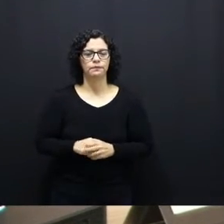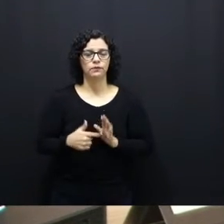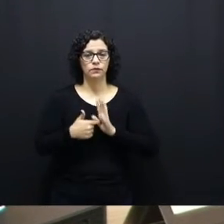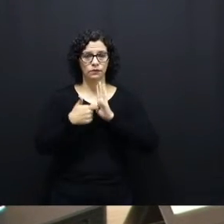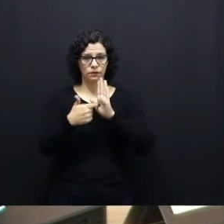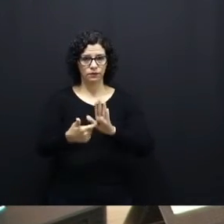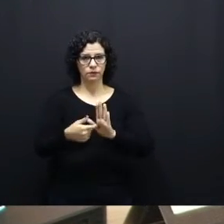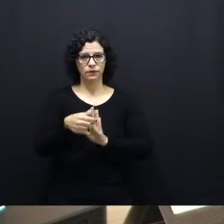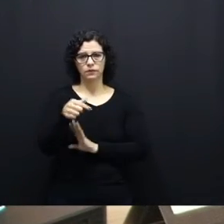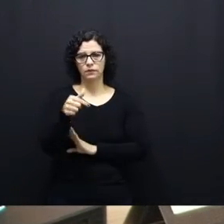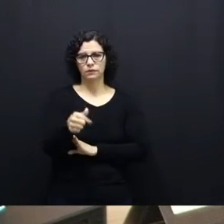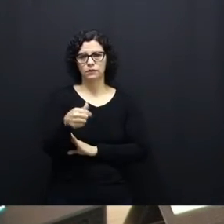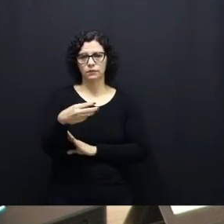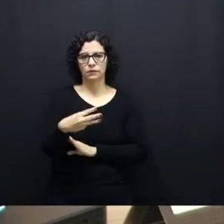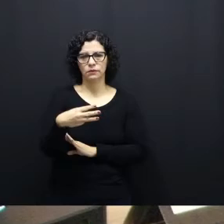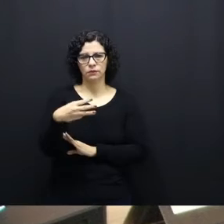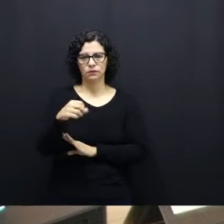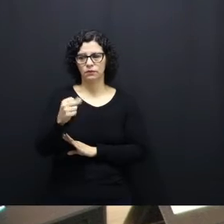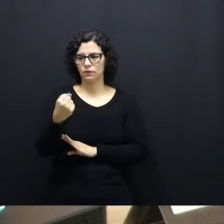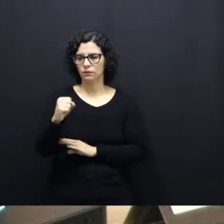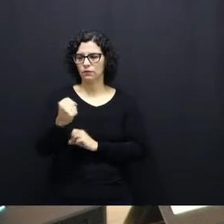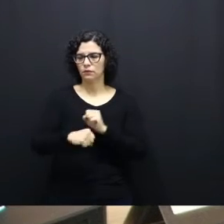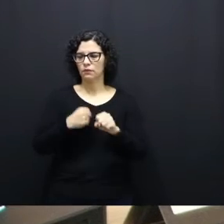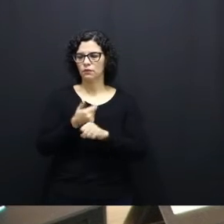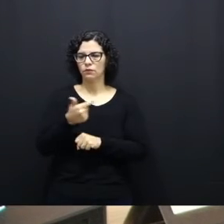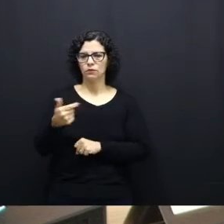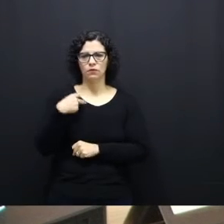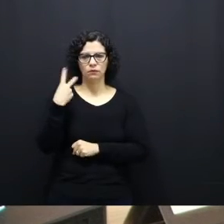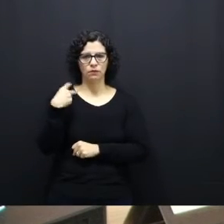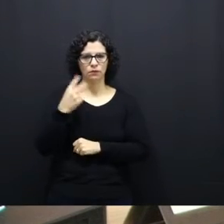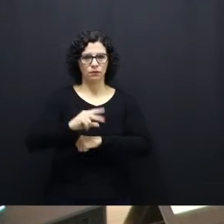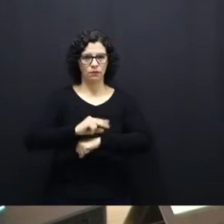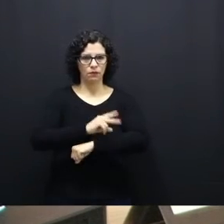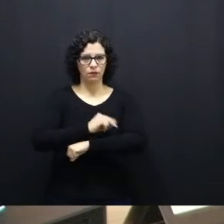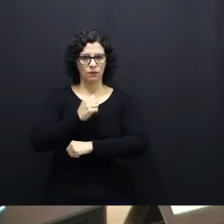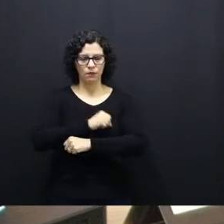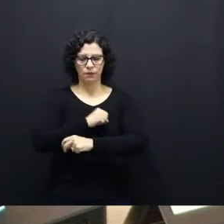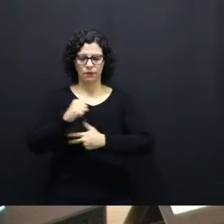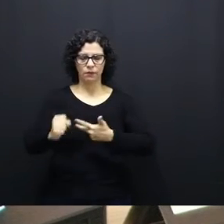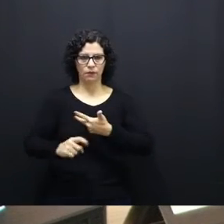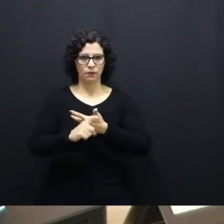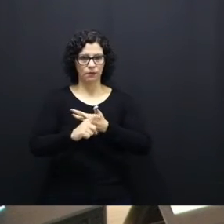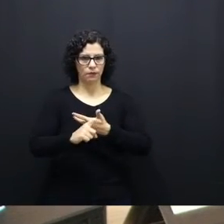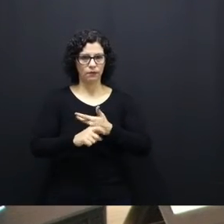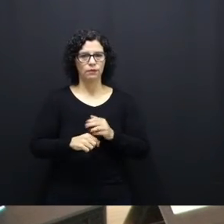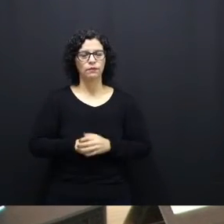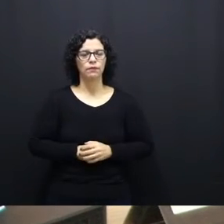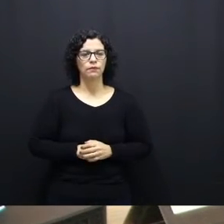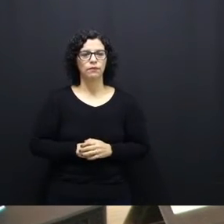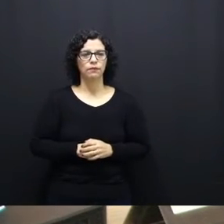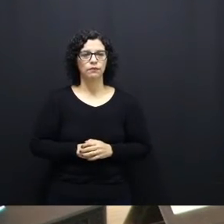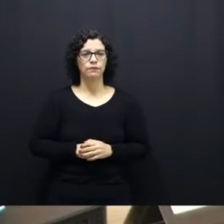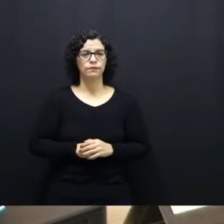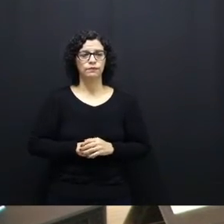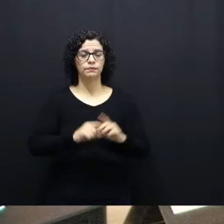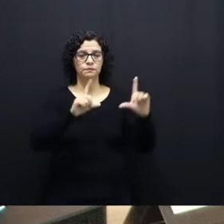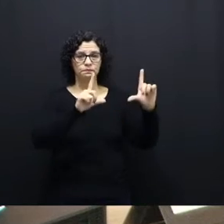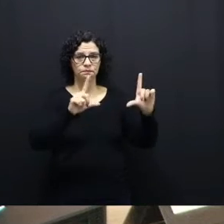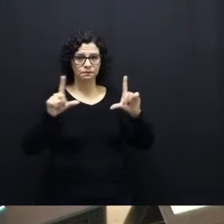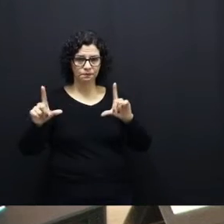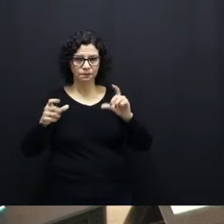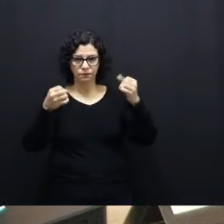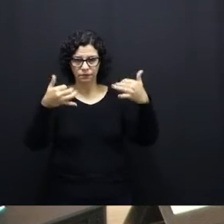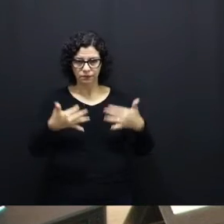indicação do 7398 2022 Vereador edemilson grilo ao poder executivo que sejam implantadas as placas